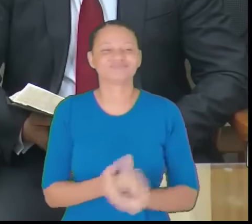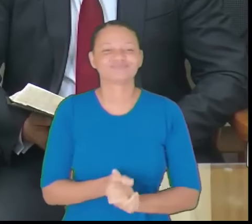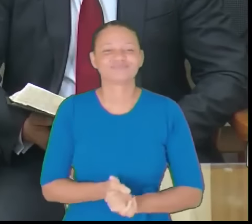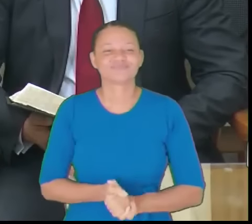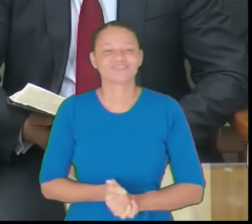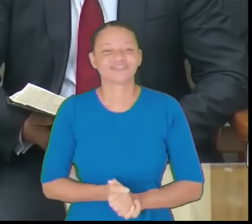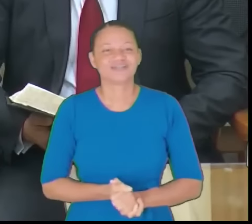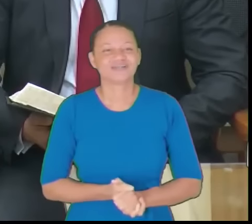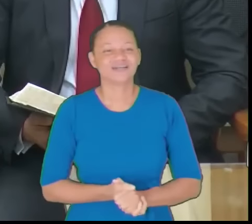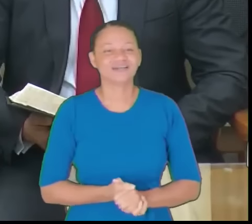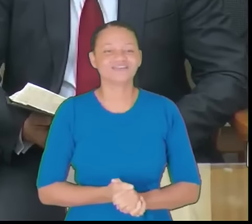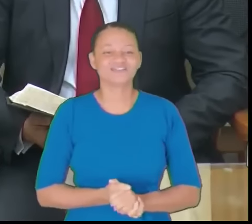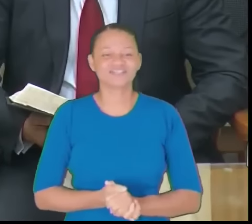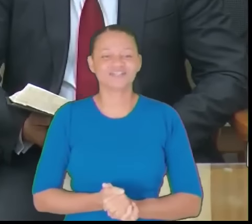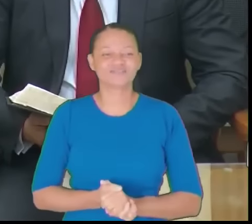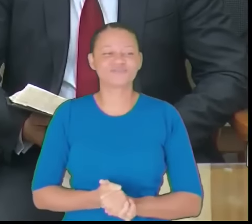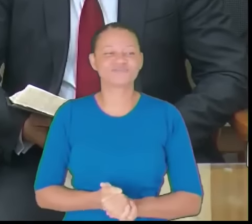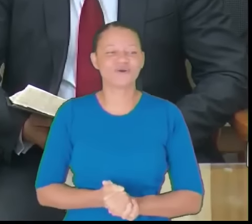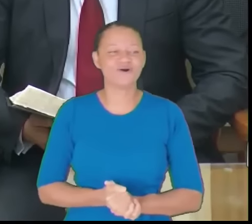Eita, glória a Deus!